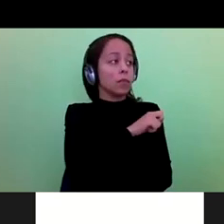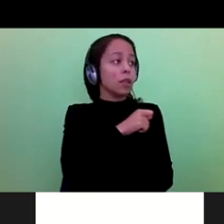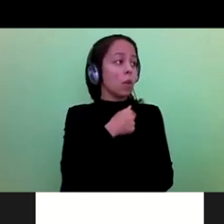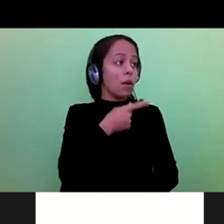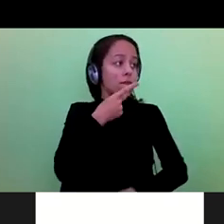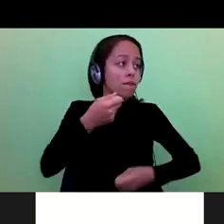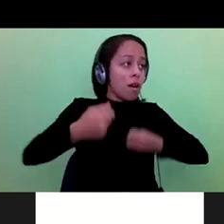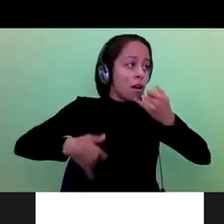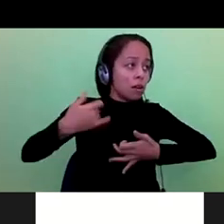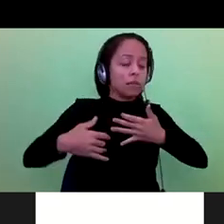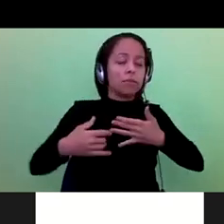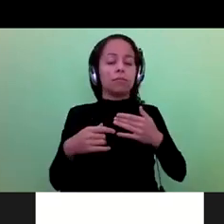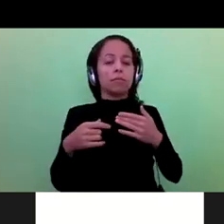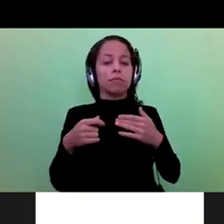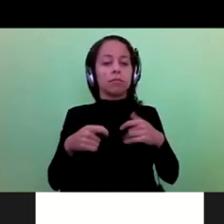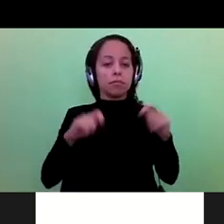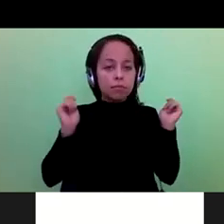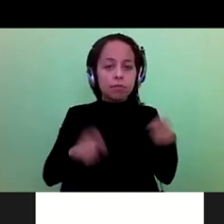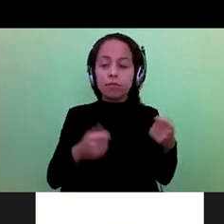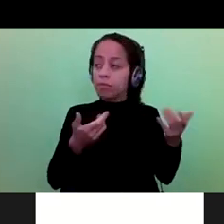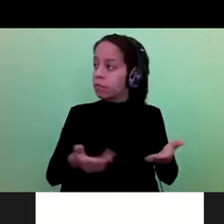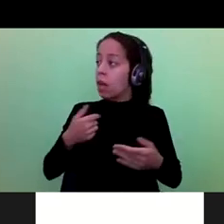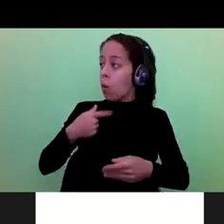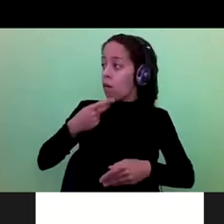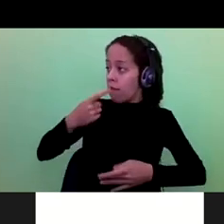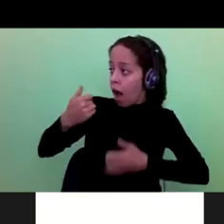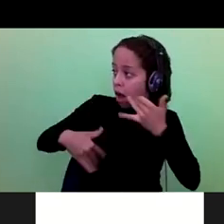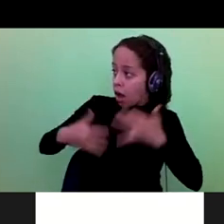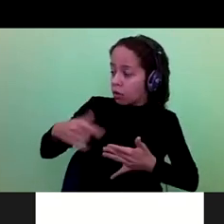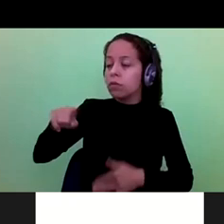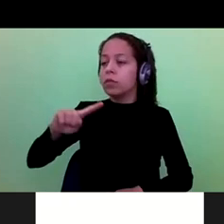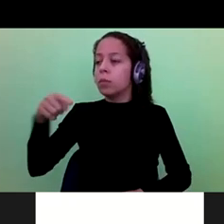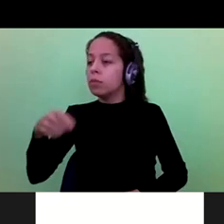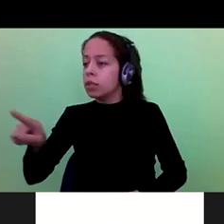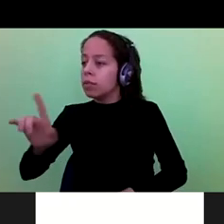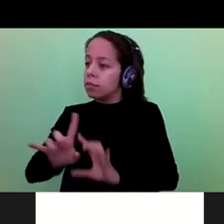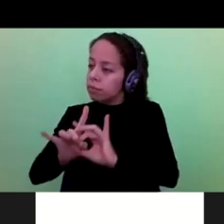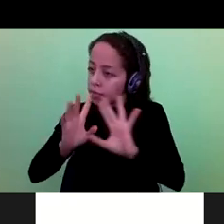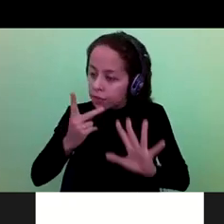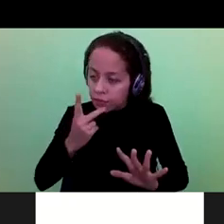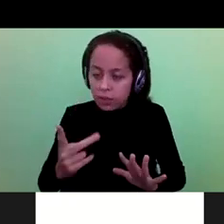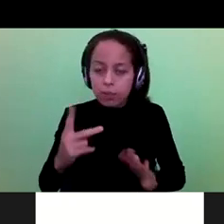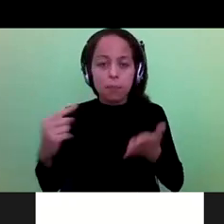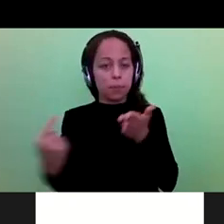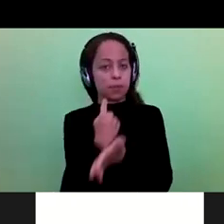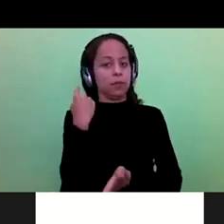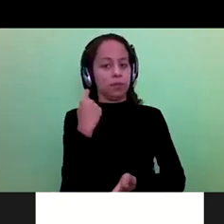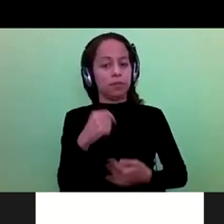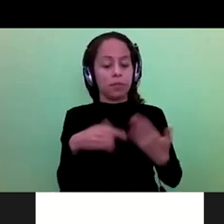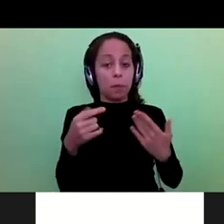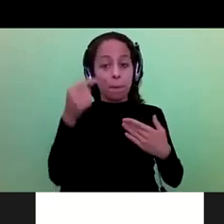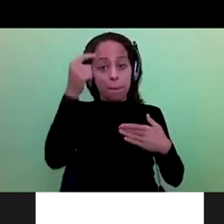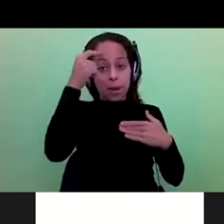para passar a palavra para ele. Então, pensar a